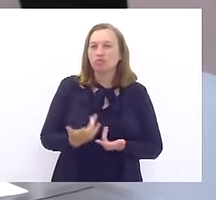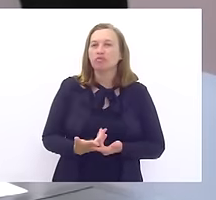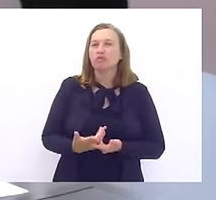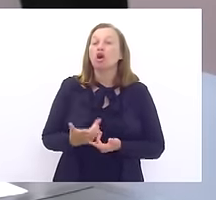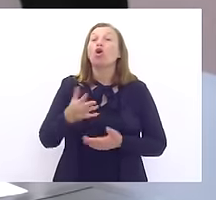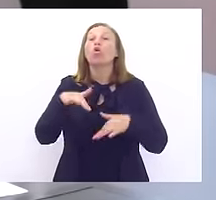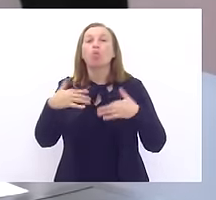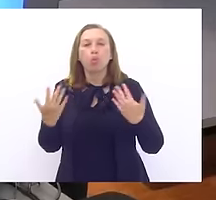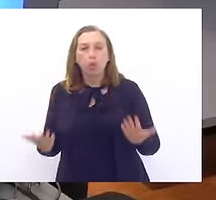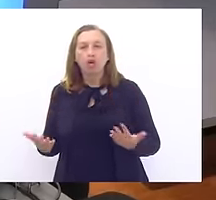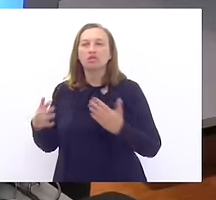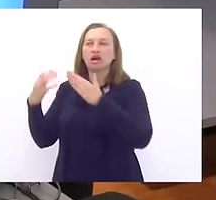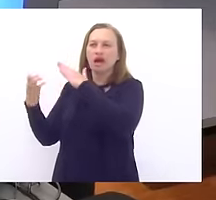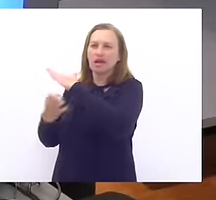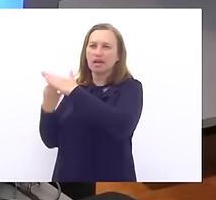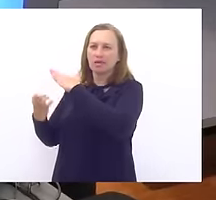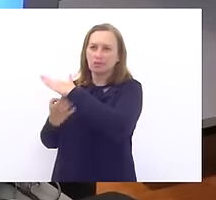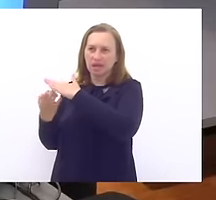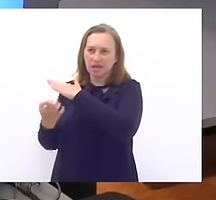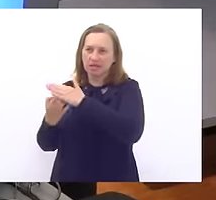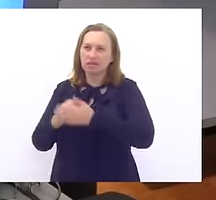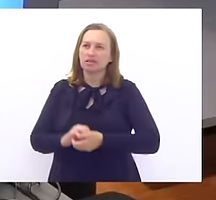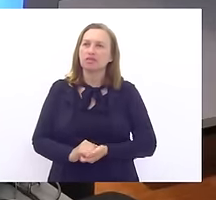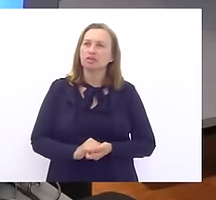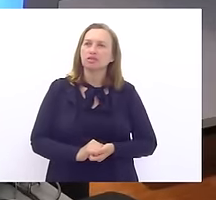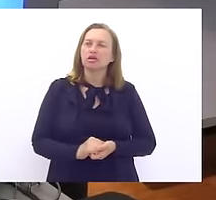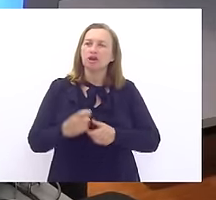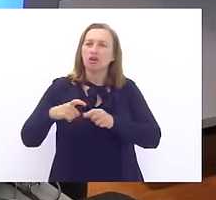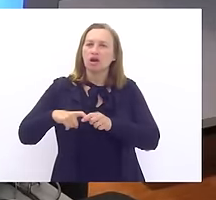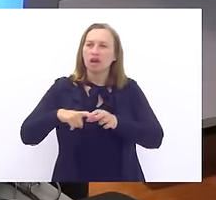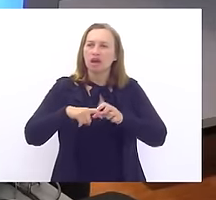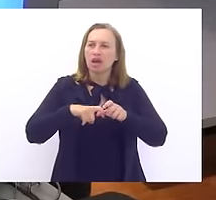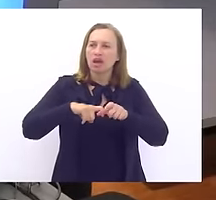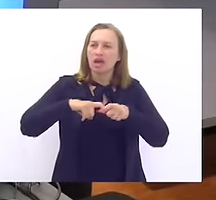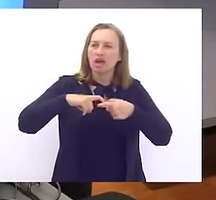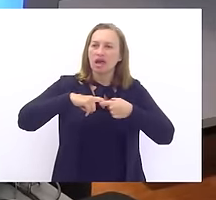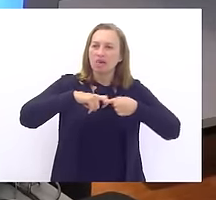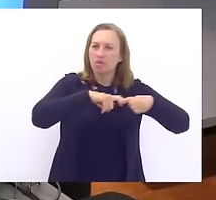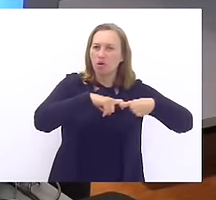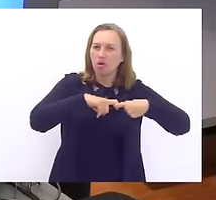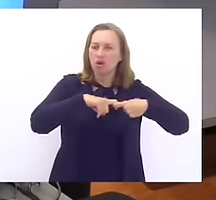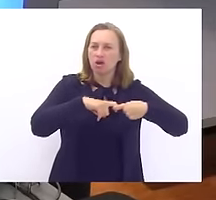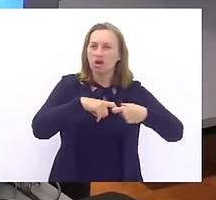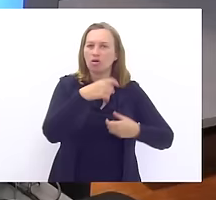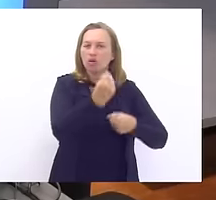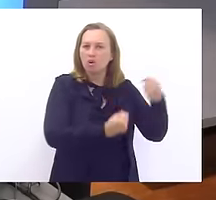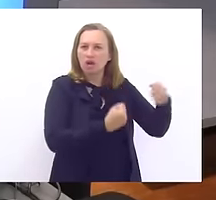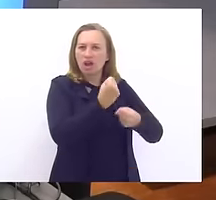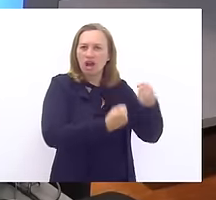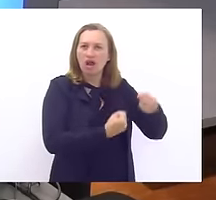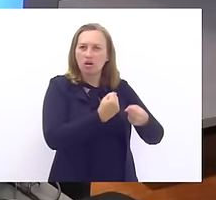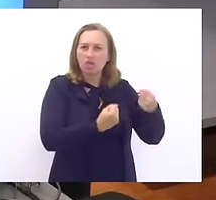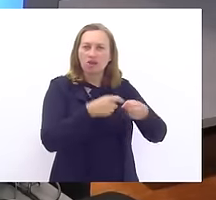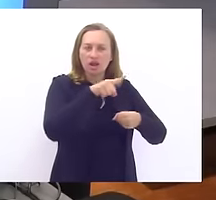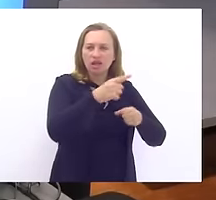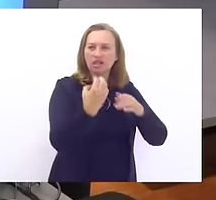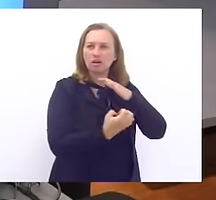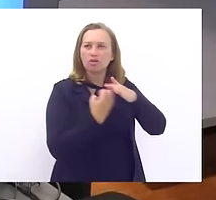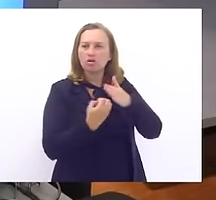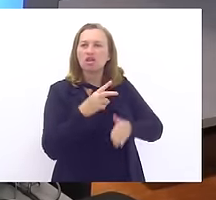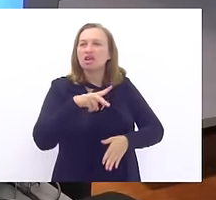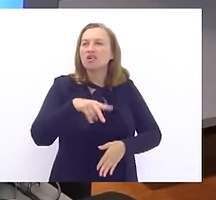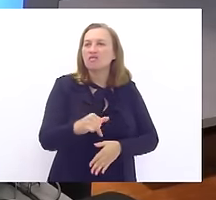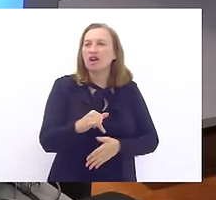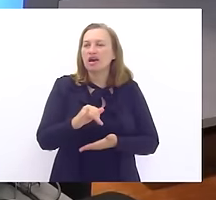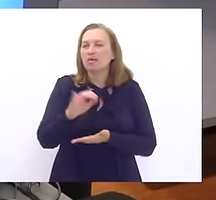empresa reboca lá no pátio da empresa o que que efetivamente vai para